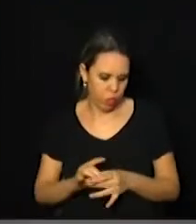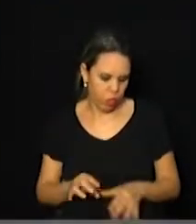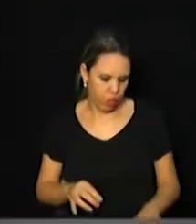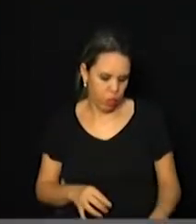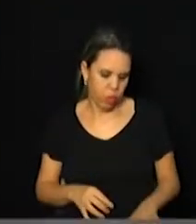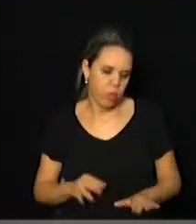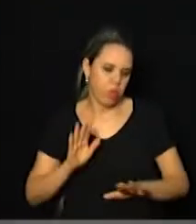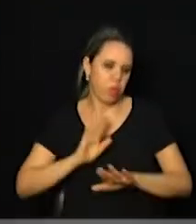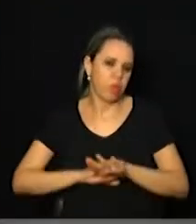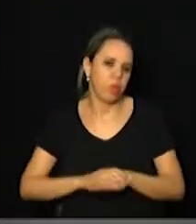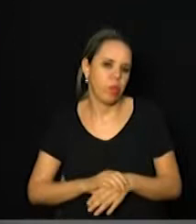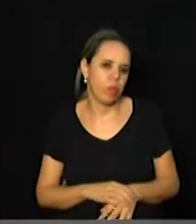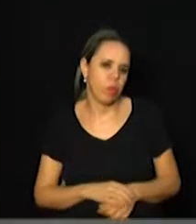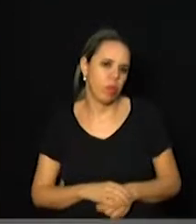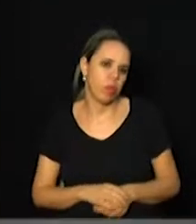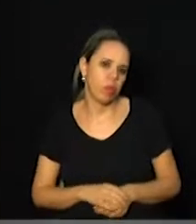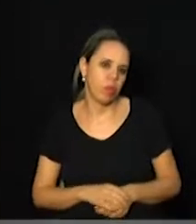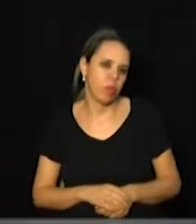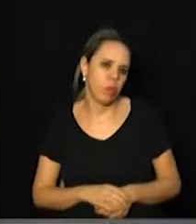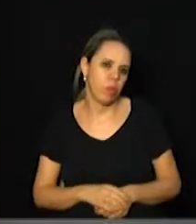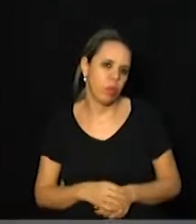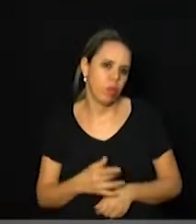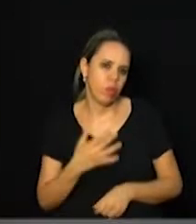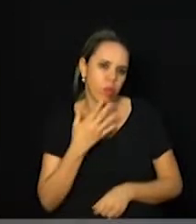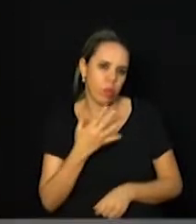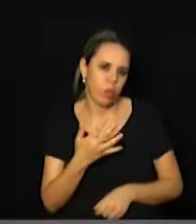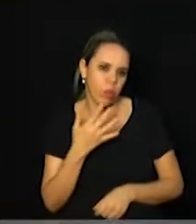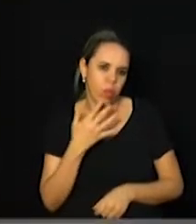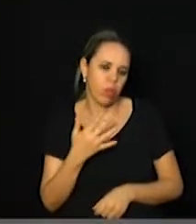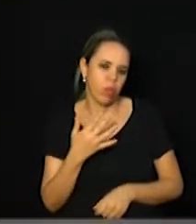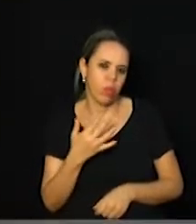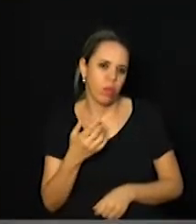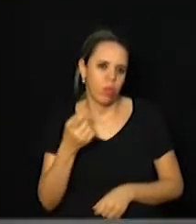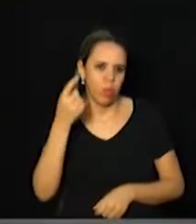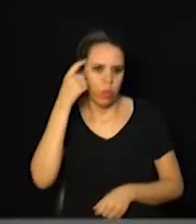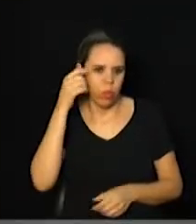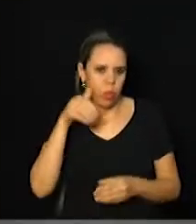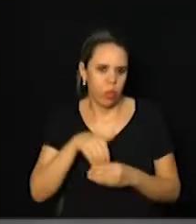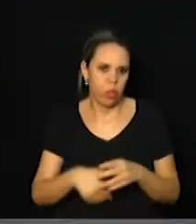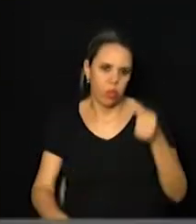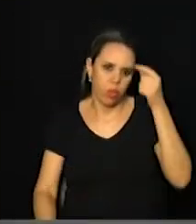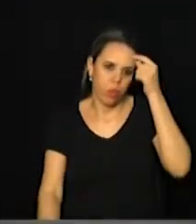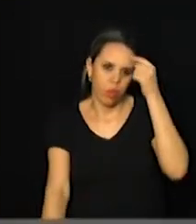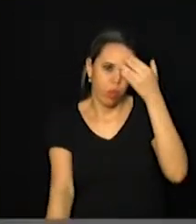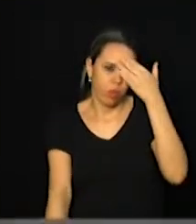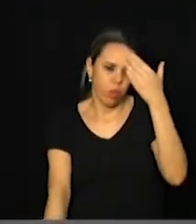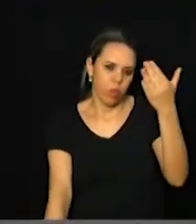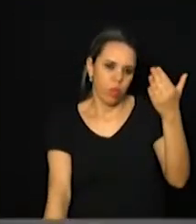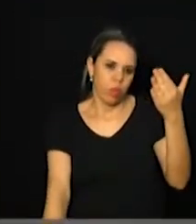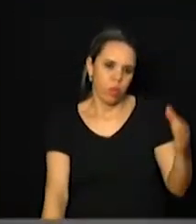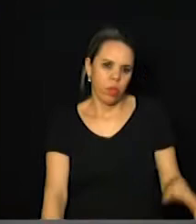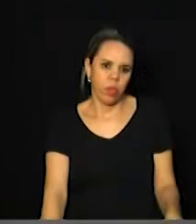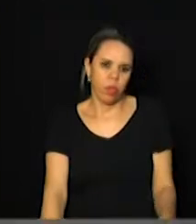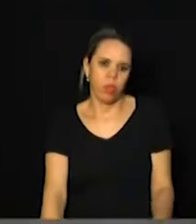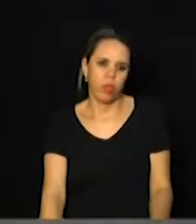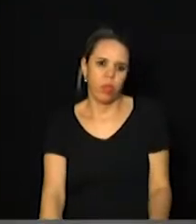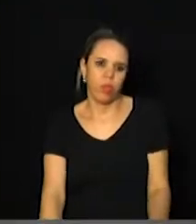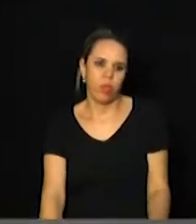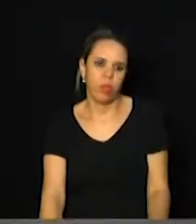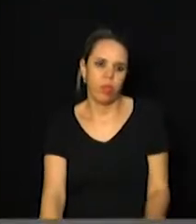ideologia de cor mas voltar com a cabeça que não consegue Muito obrigado